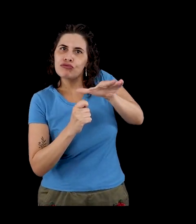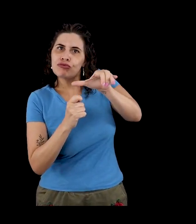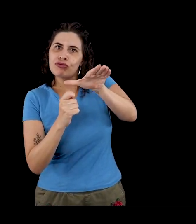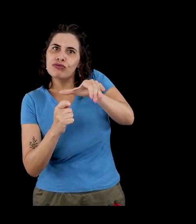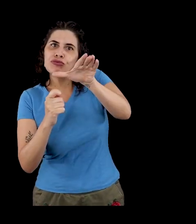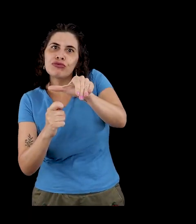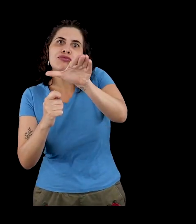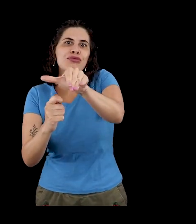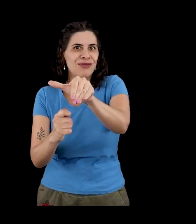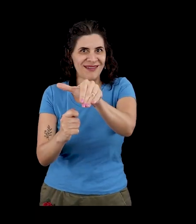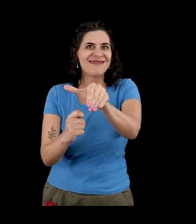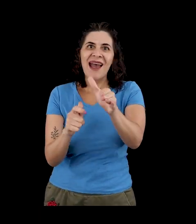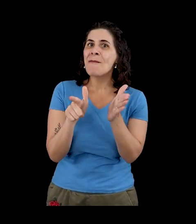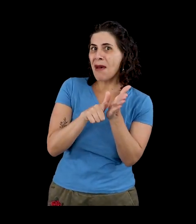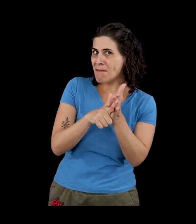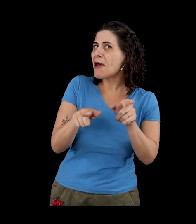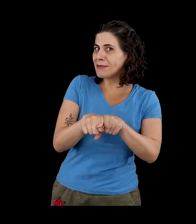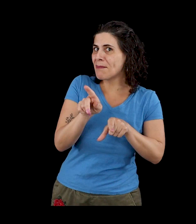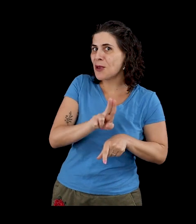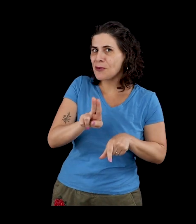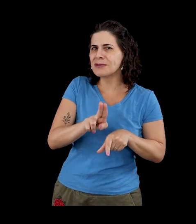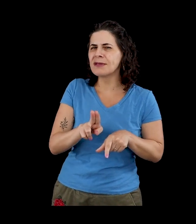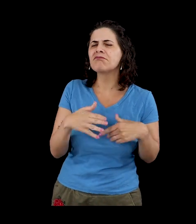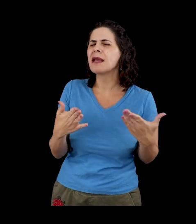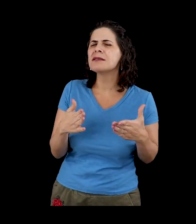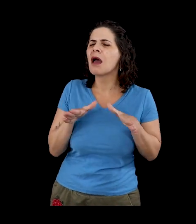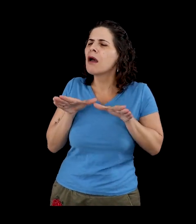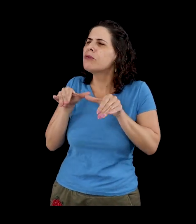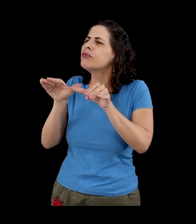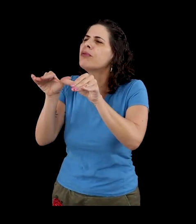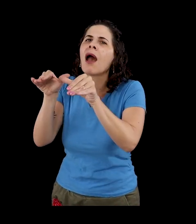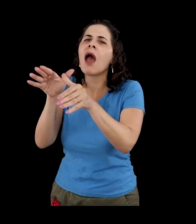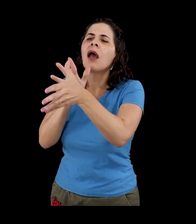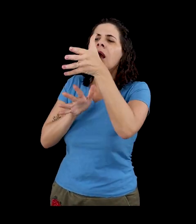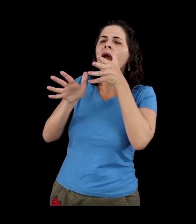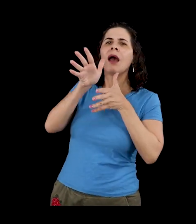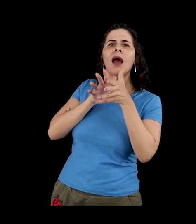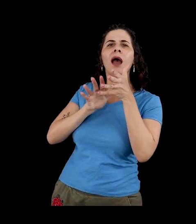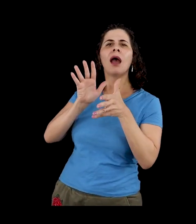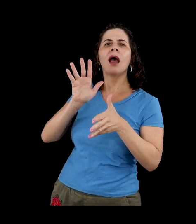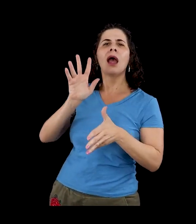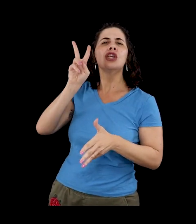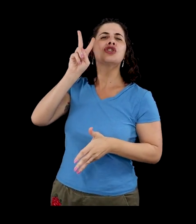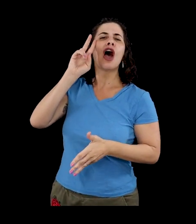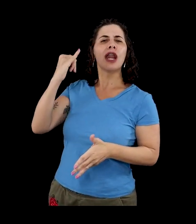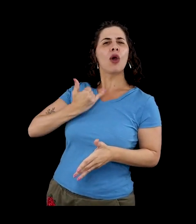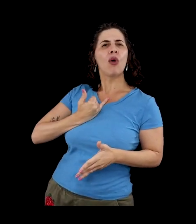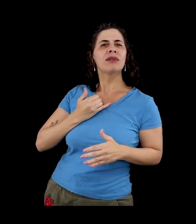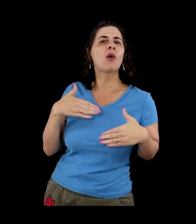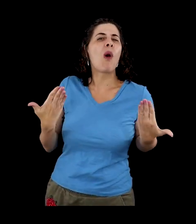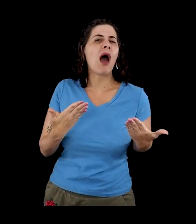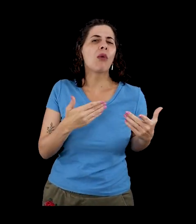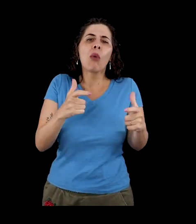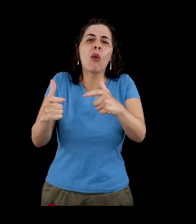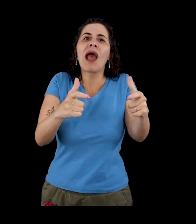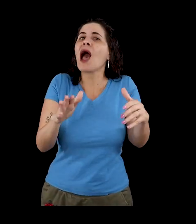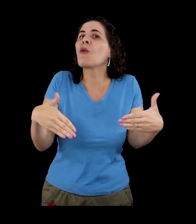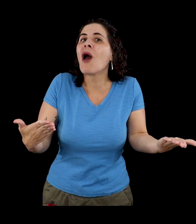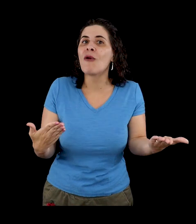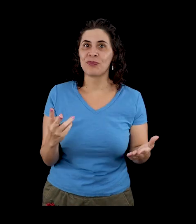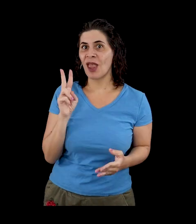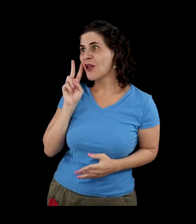aí. Quais histórias ele vai trazer e por onde ele vai viajar? Vamos conhecer a lista dos materiais?